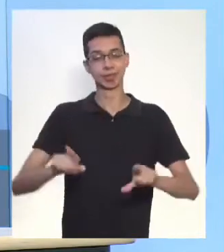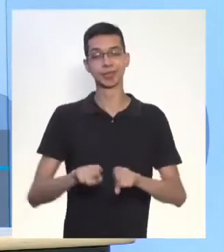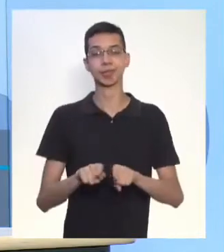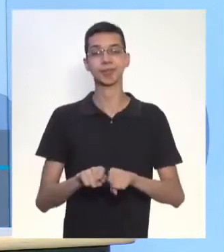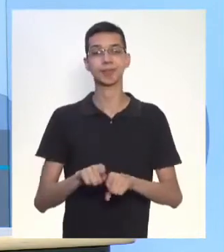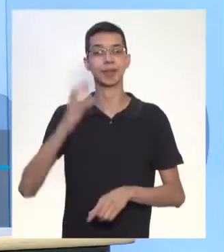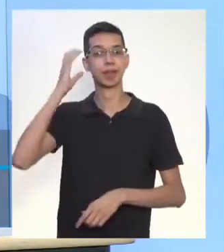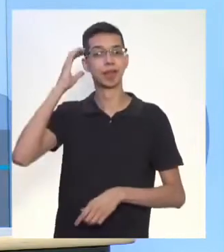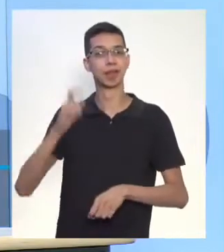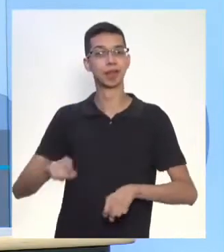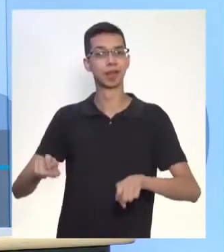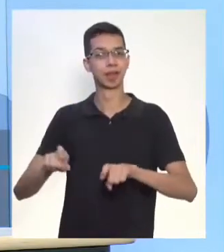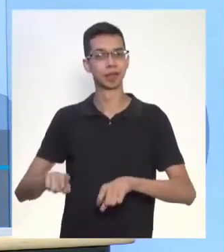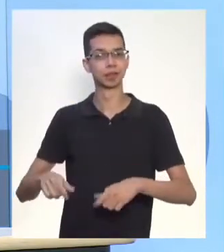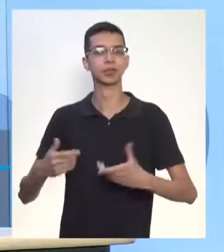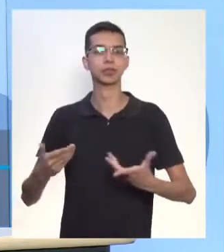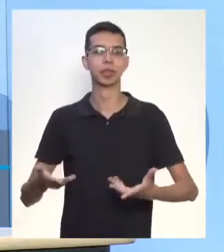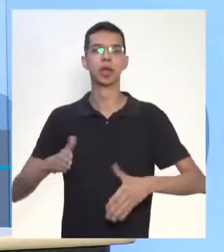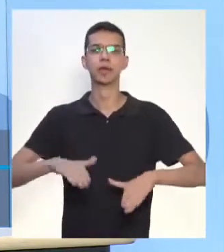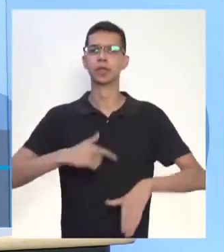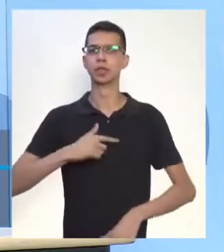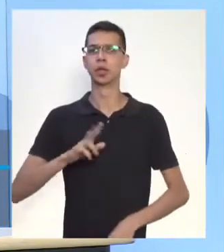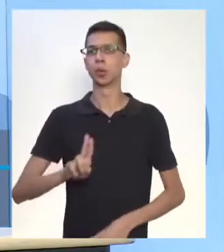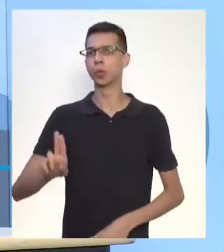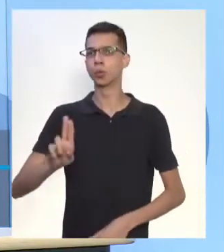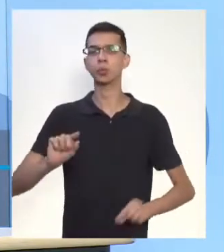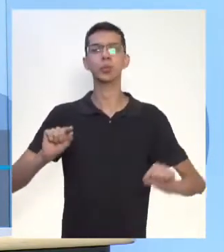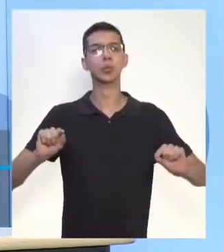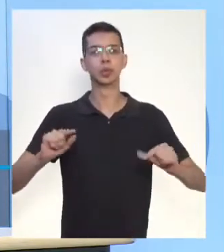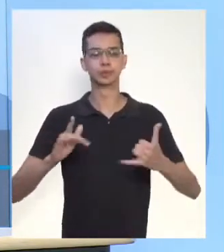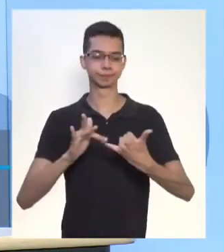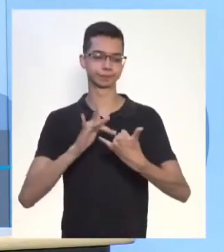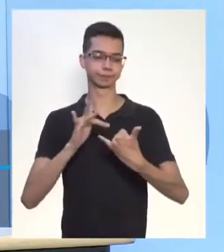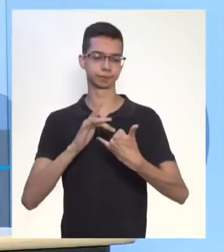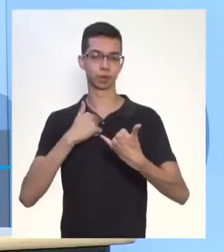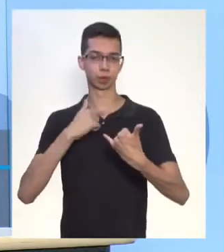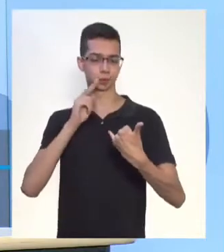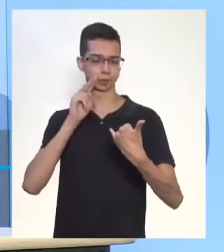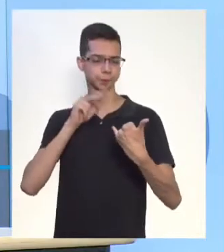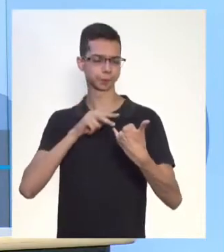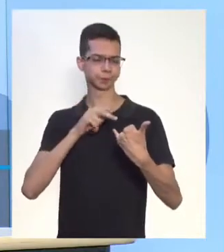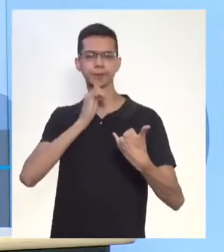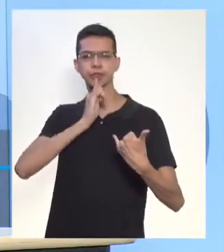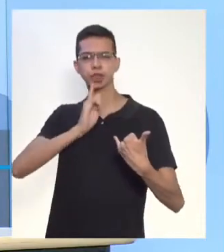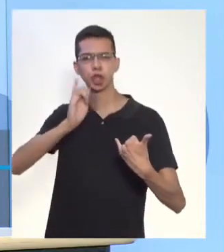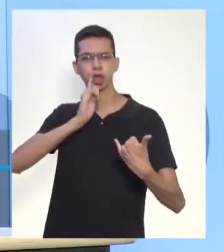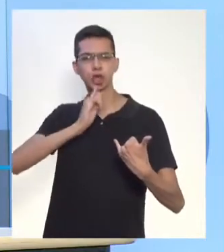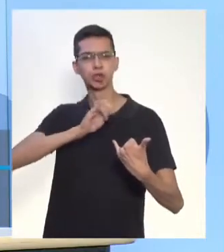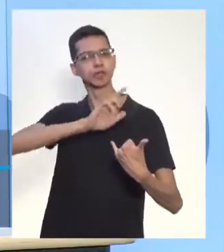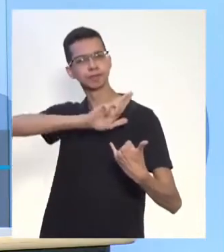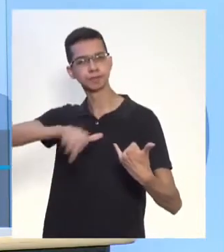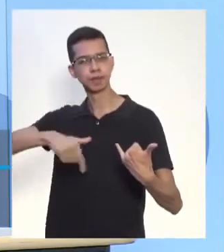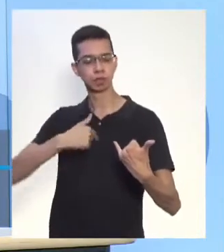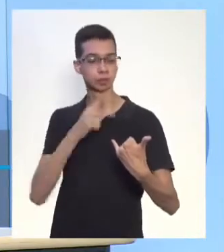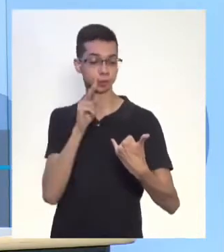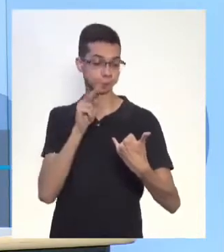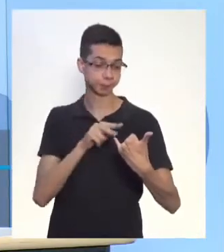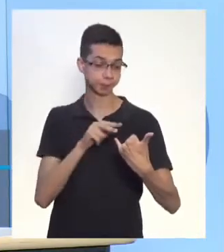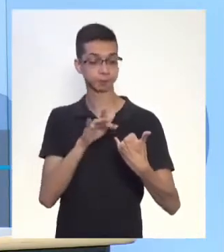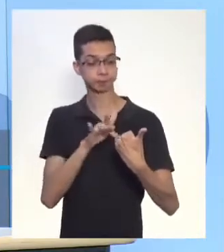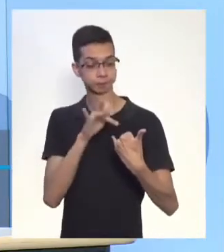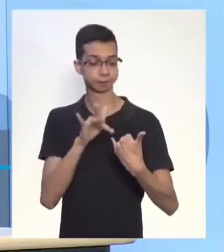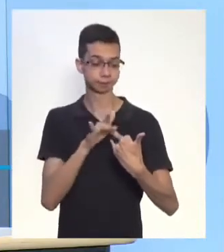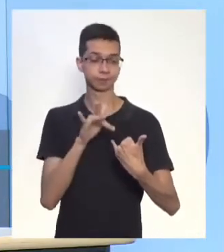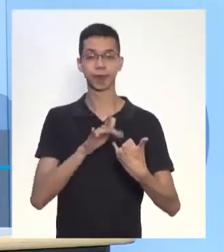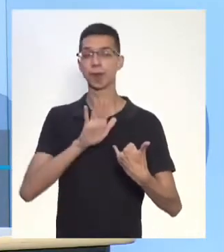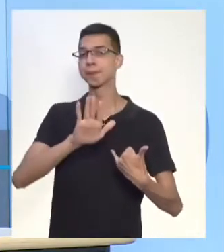né? Então, normalmente eu utilizo o celular para me inteirar a respeito das notícias, né? Mas não utilizo redes